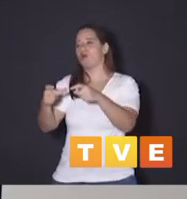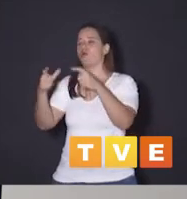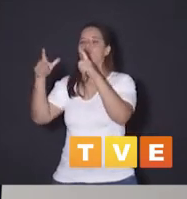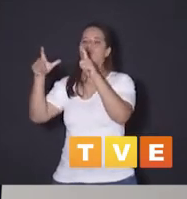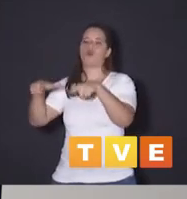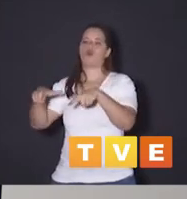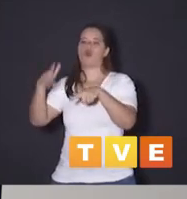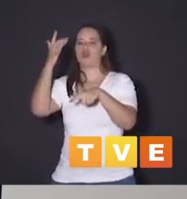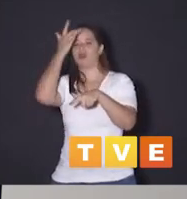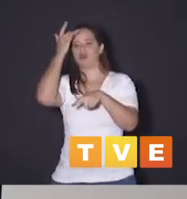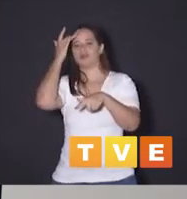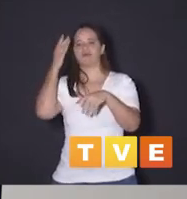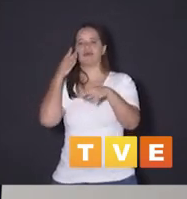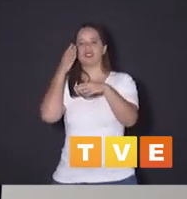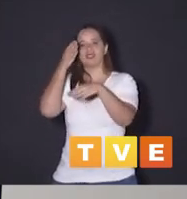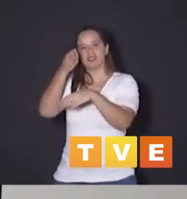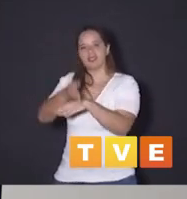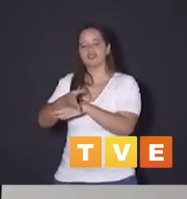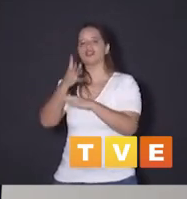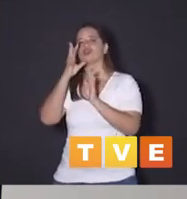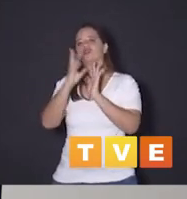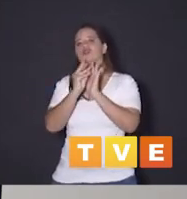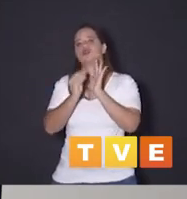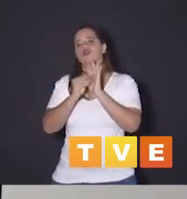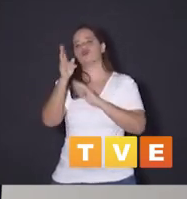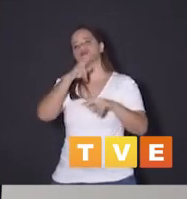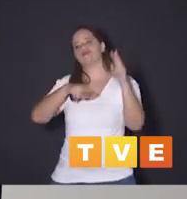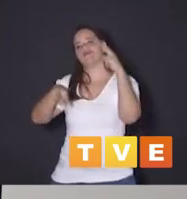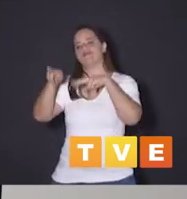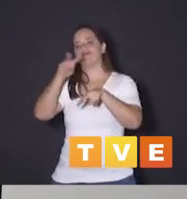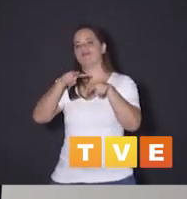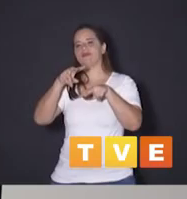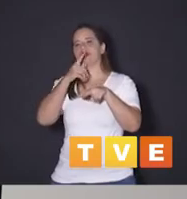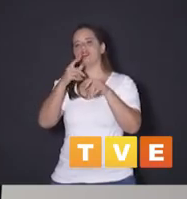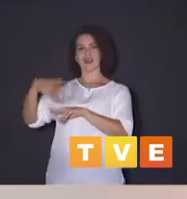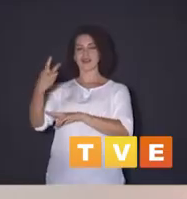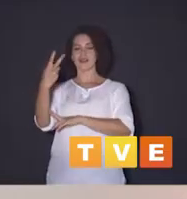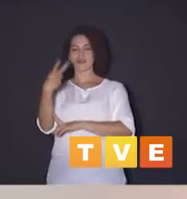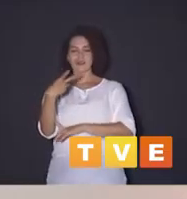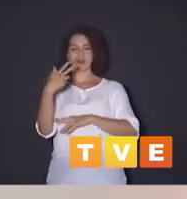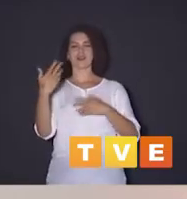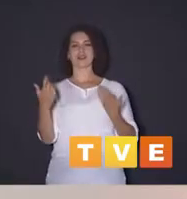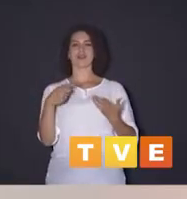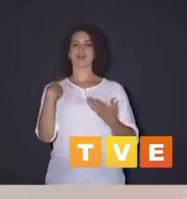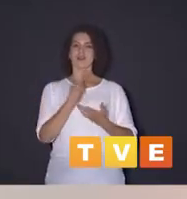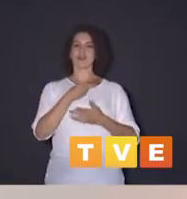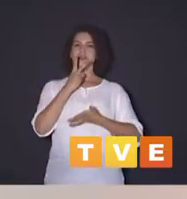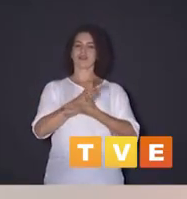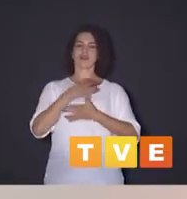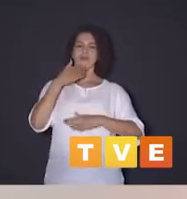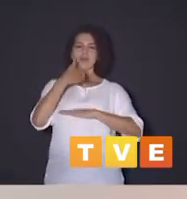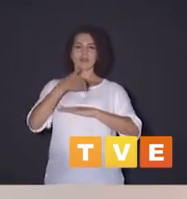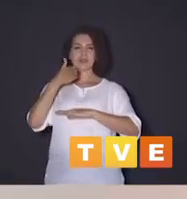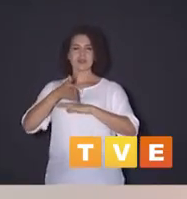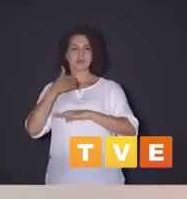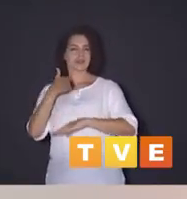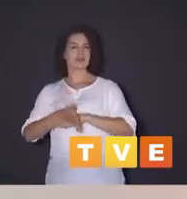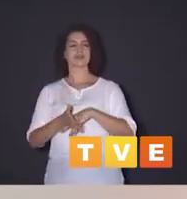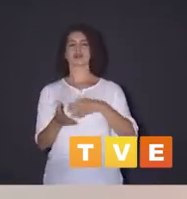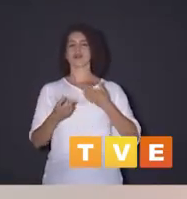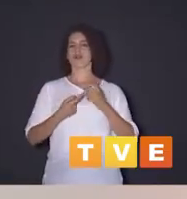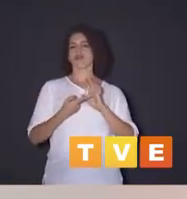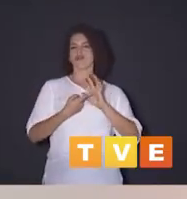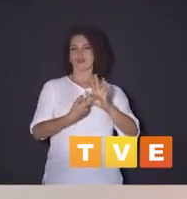espaços para as pessoas acessarem esse conteúdo audiovisual que está sendo produzido ea gente sempre participa assim eleva